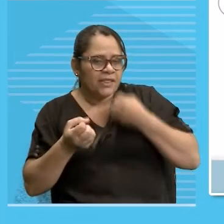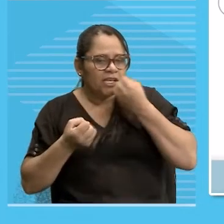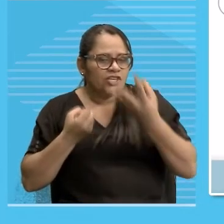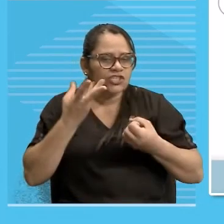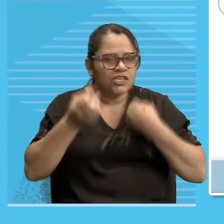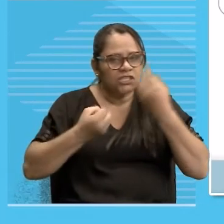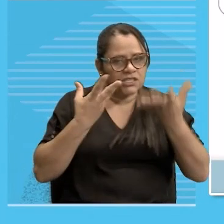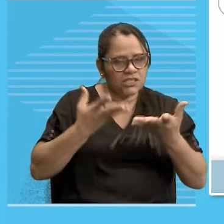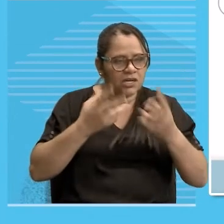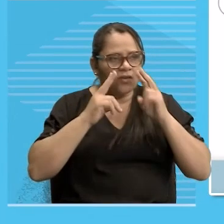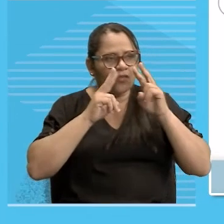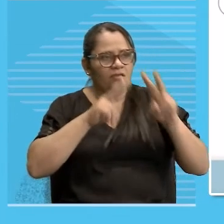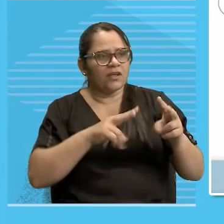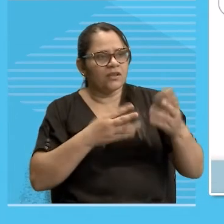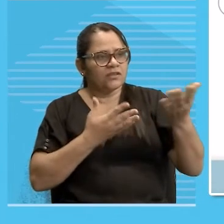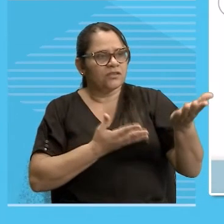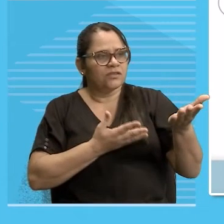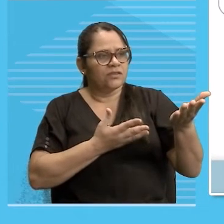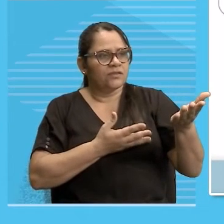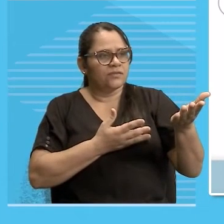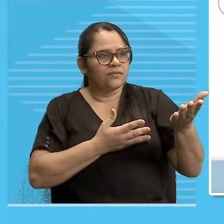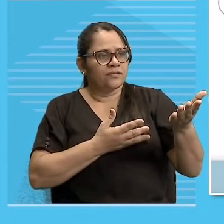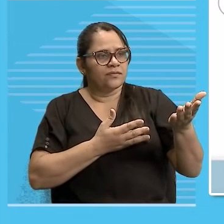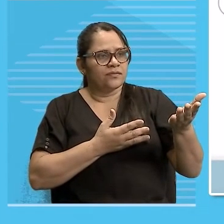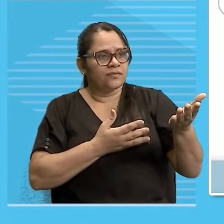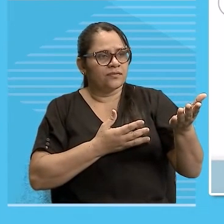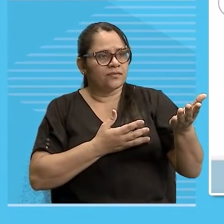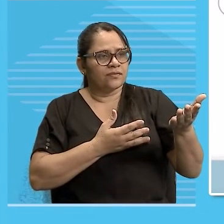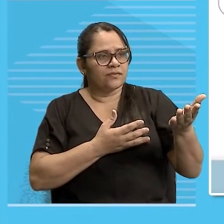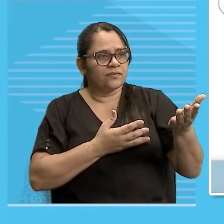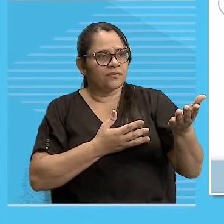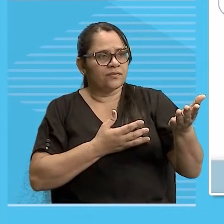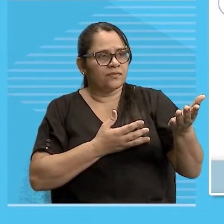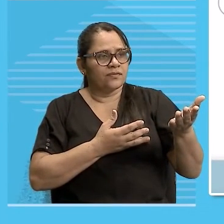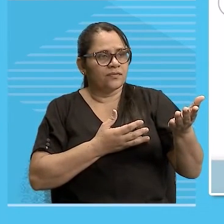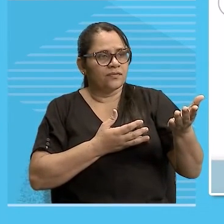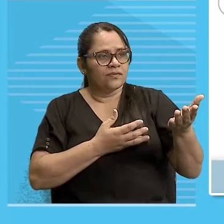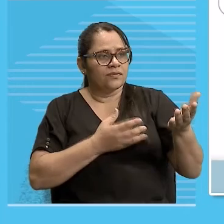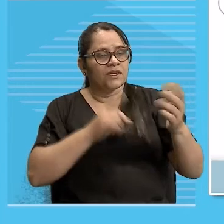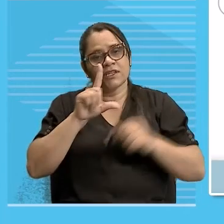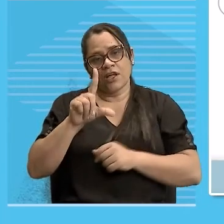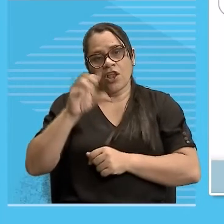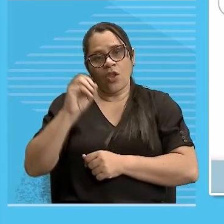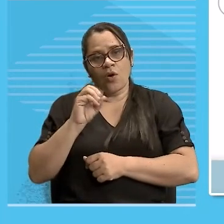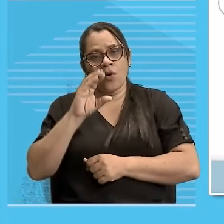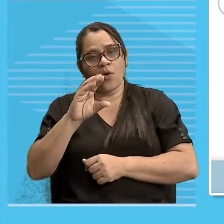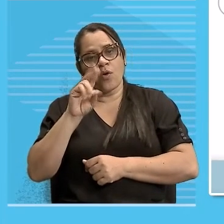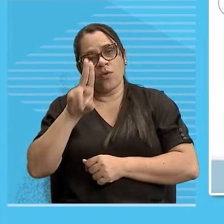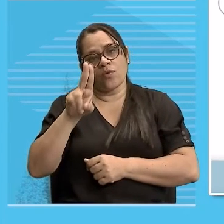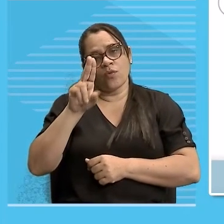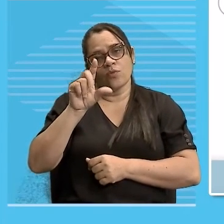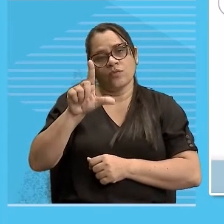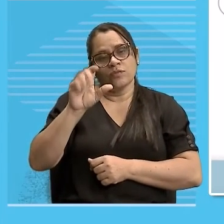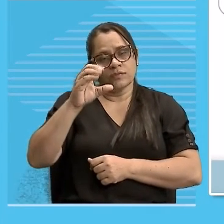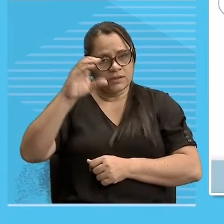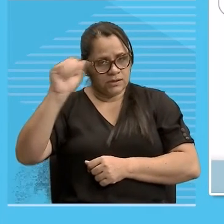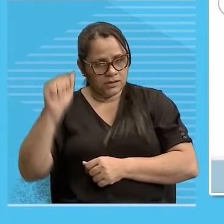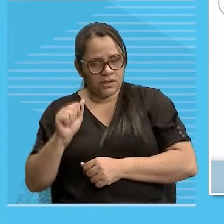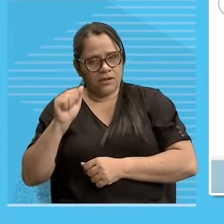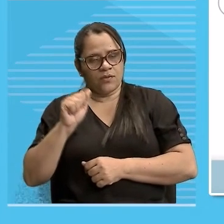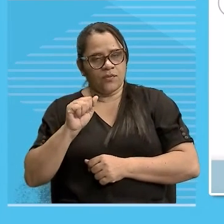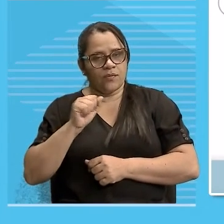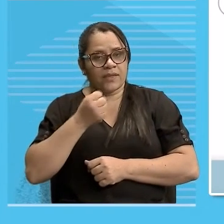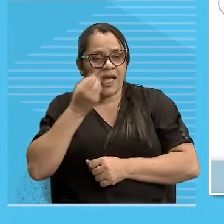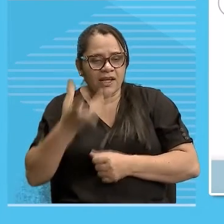locução interjetiva é uma expressão formada de duas ou mais palavras com valor de interjeição. Ou seja, se você entender o que é